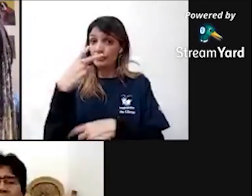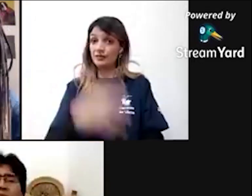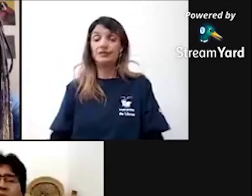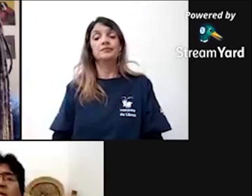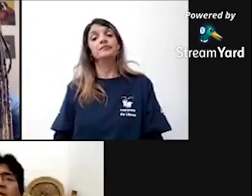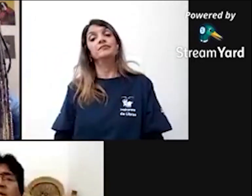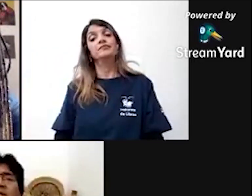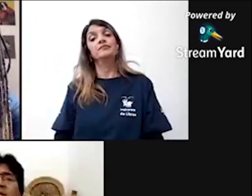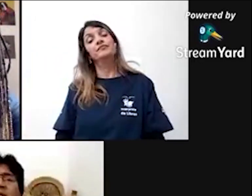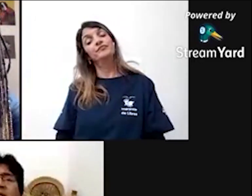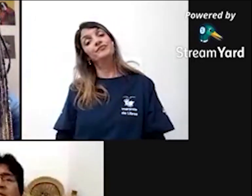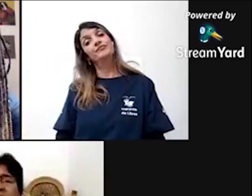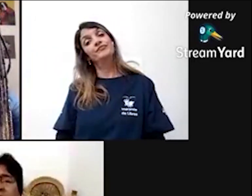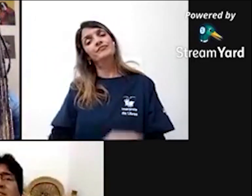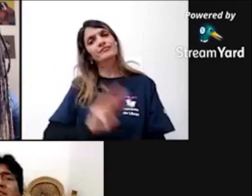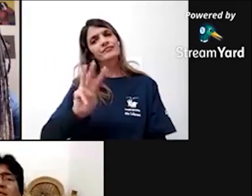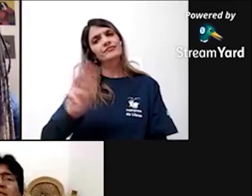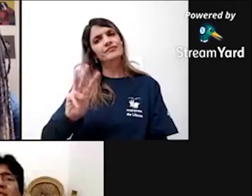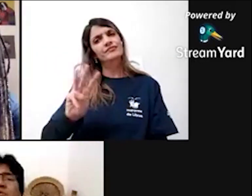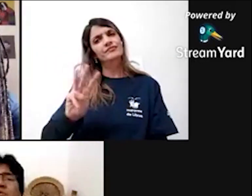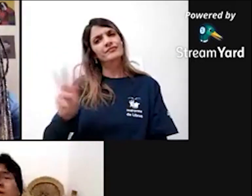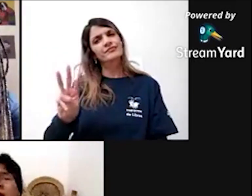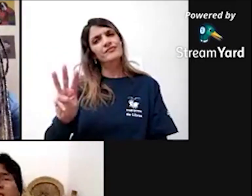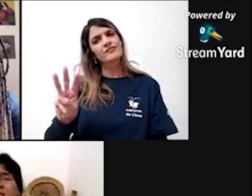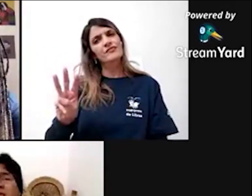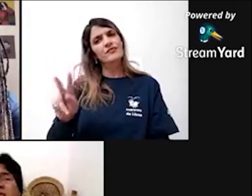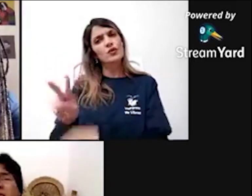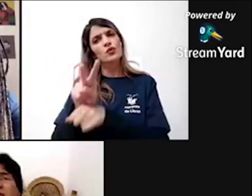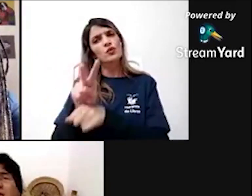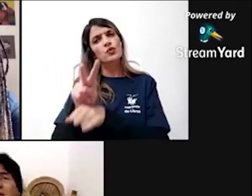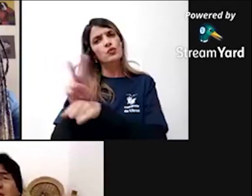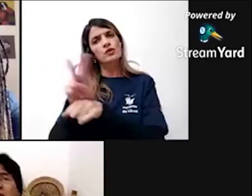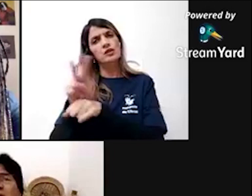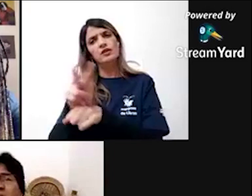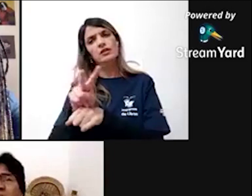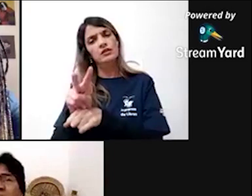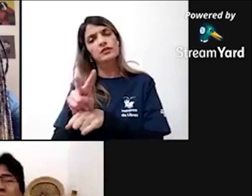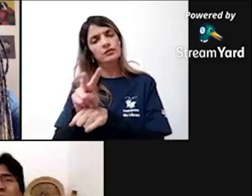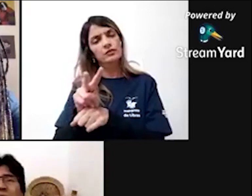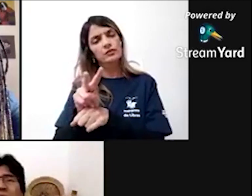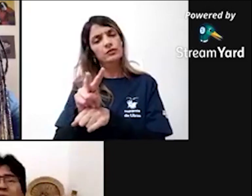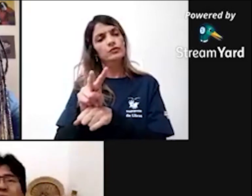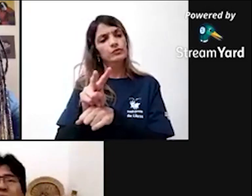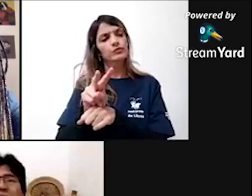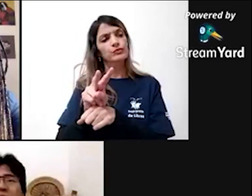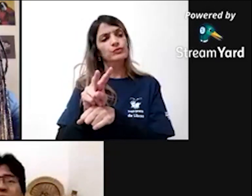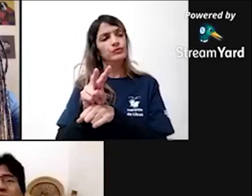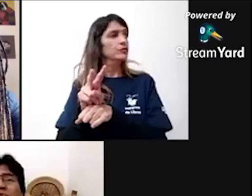E nessa mesma linha que vamos ter cuidado com esse...